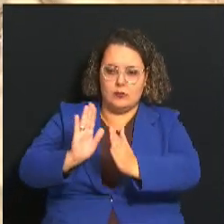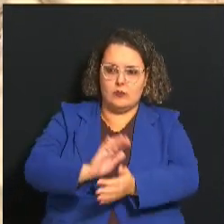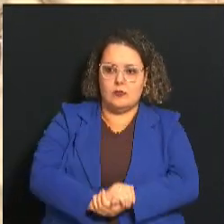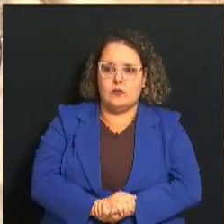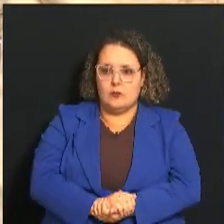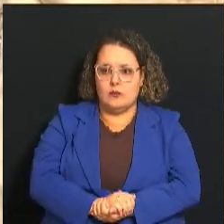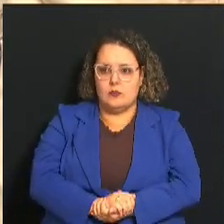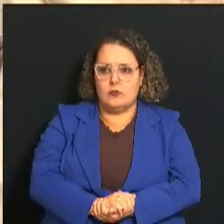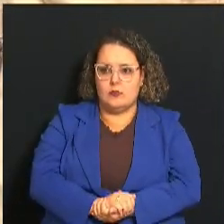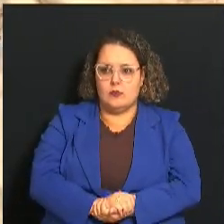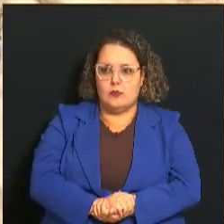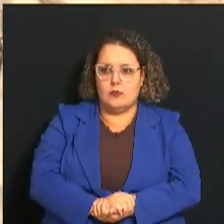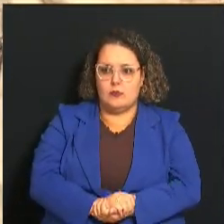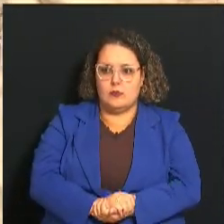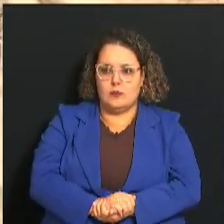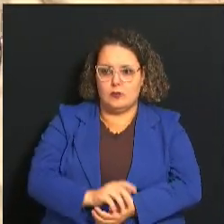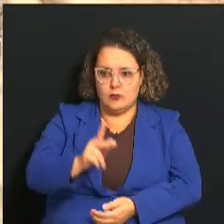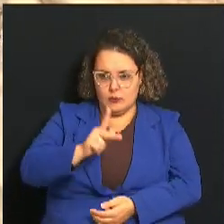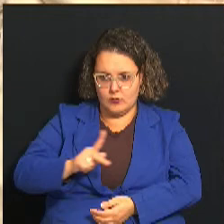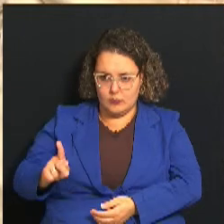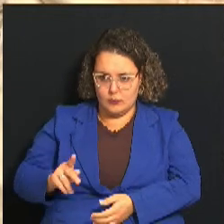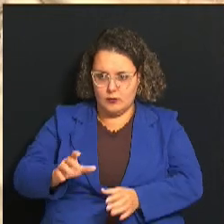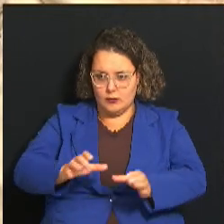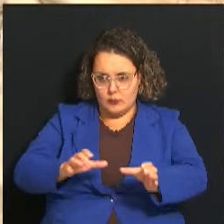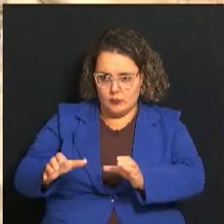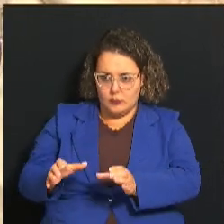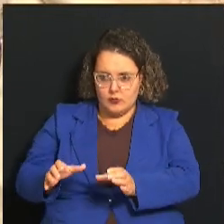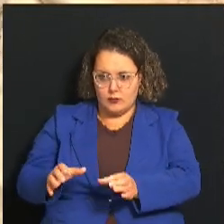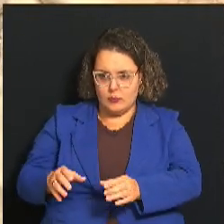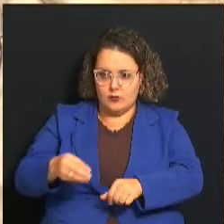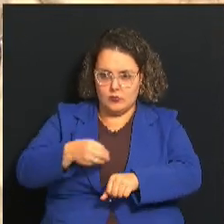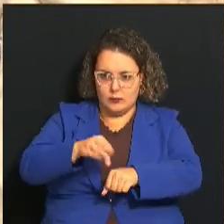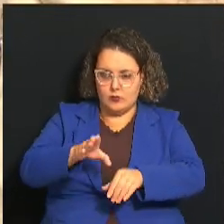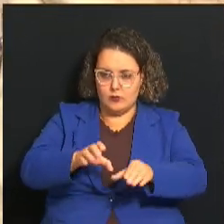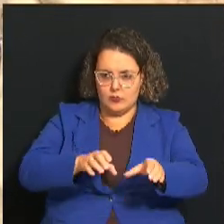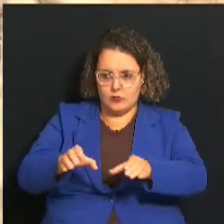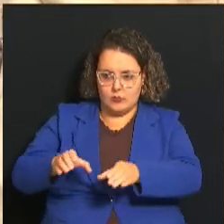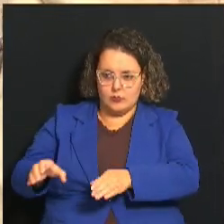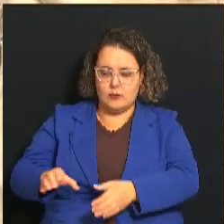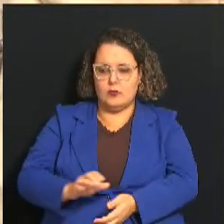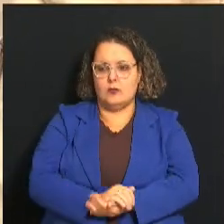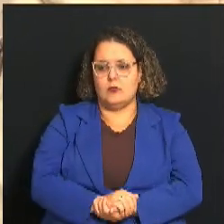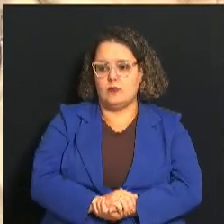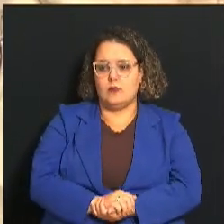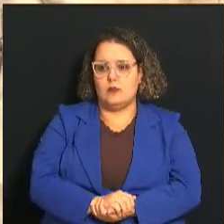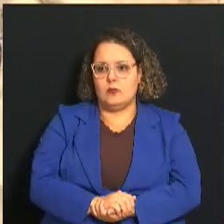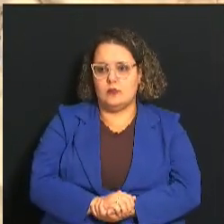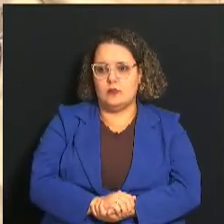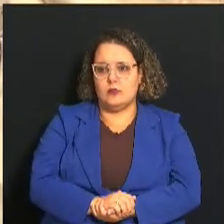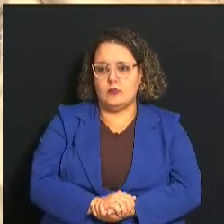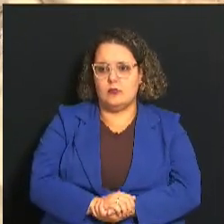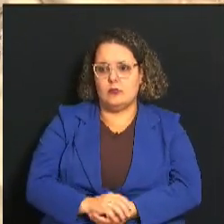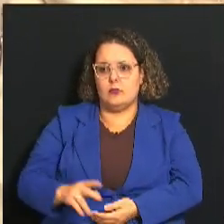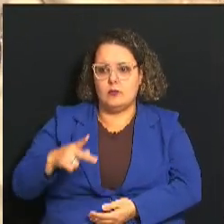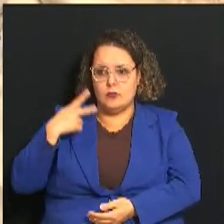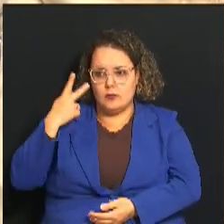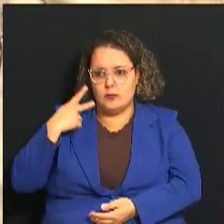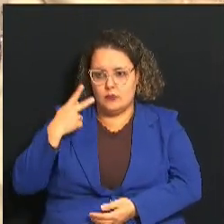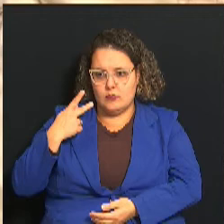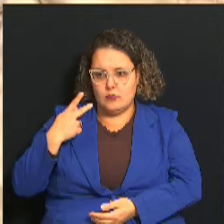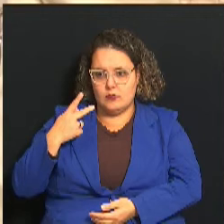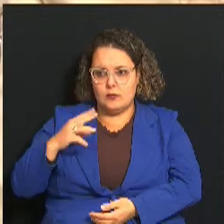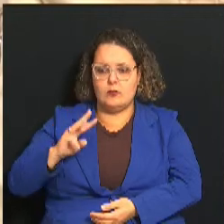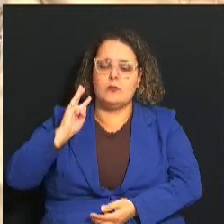outro é o vice-coordenador a partir da indicação do vereador aqui, coordenador, se